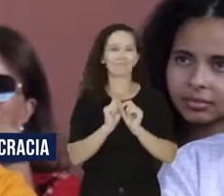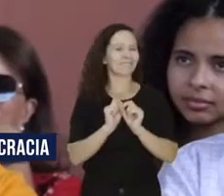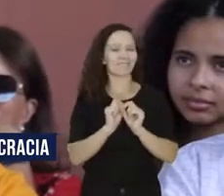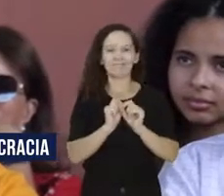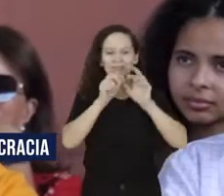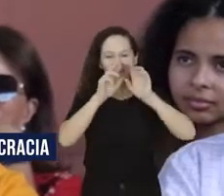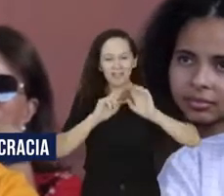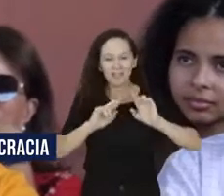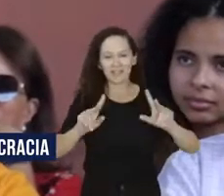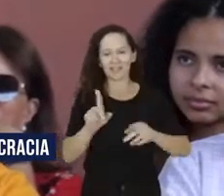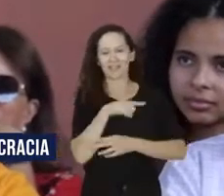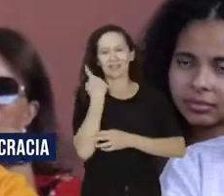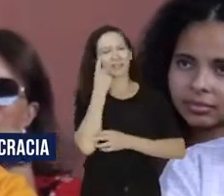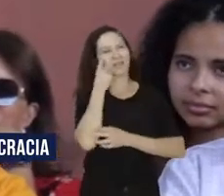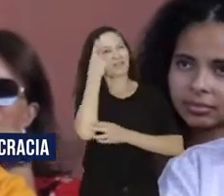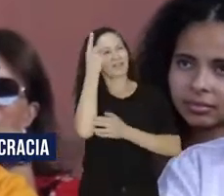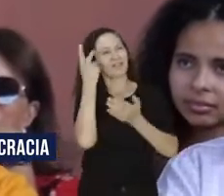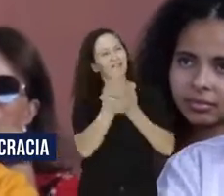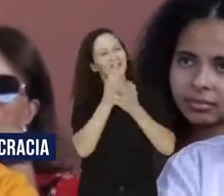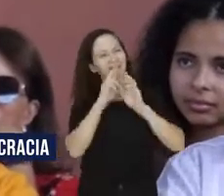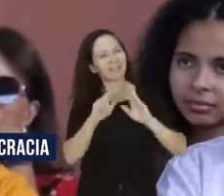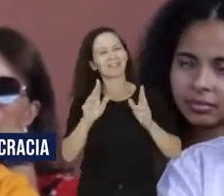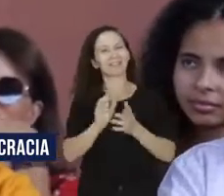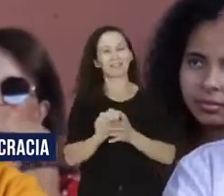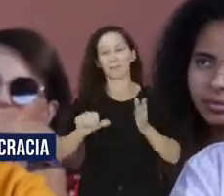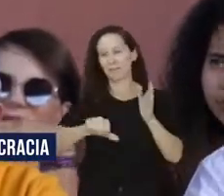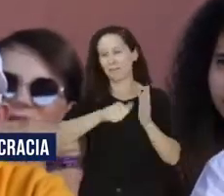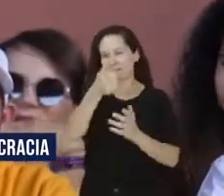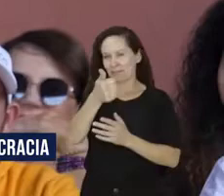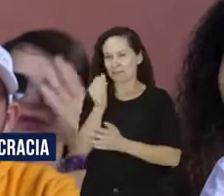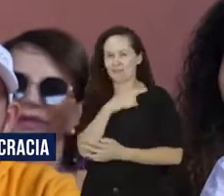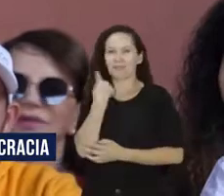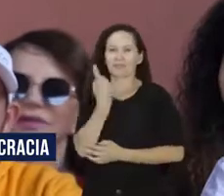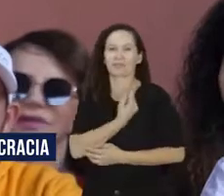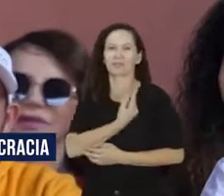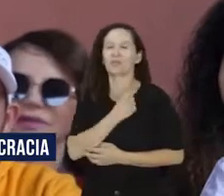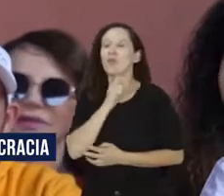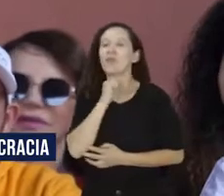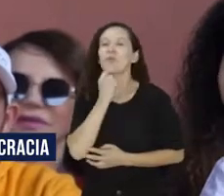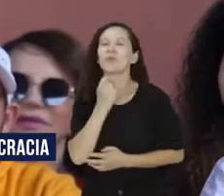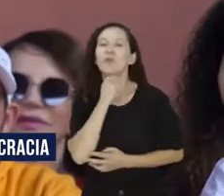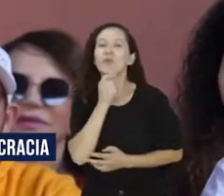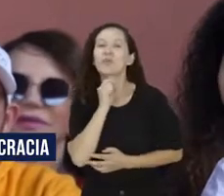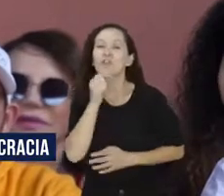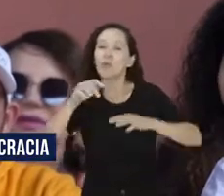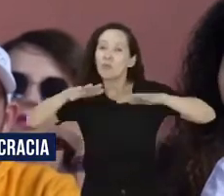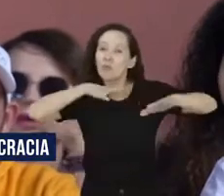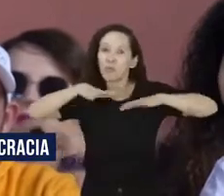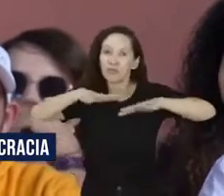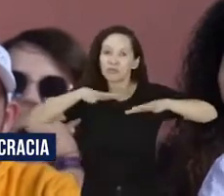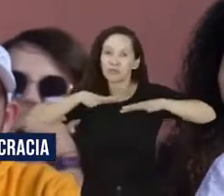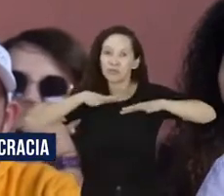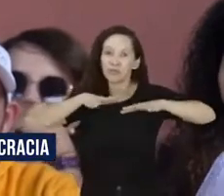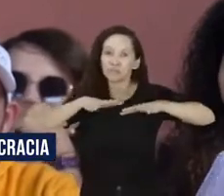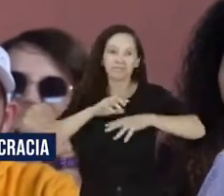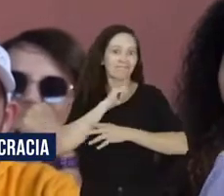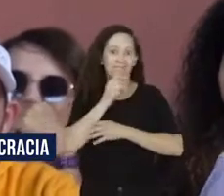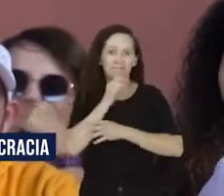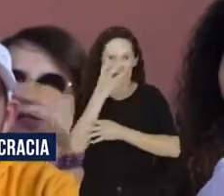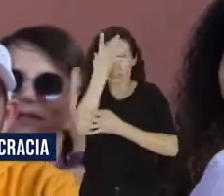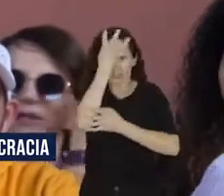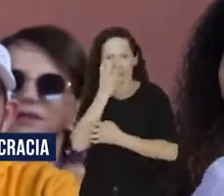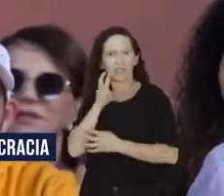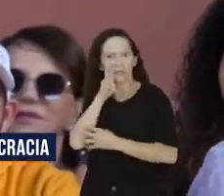previa. Primeiro, a gente não conseguiu fazer uma movimentação muito séria para que todos os